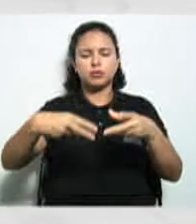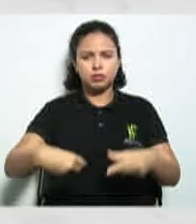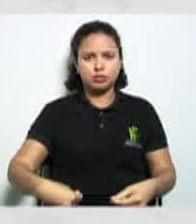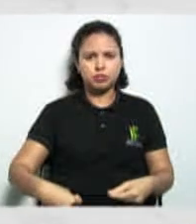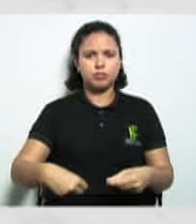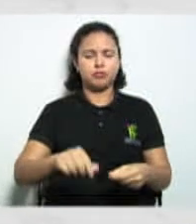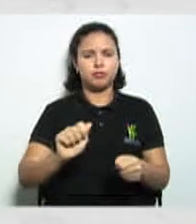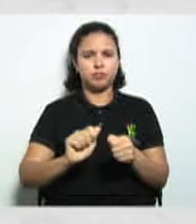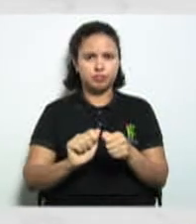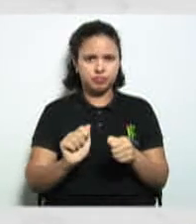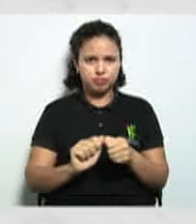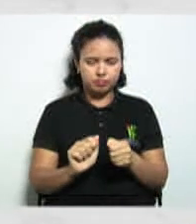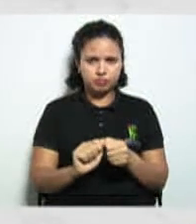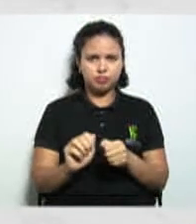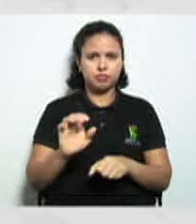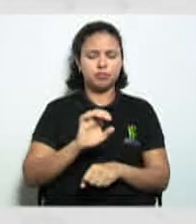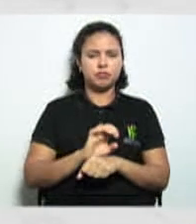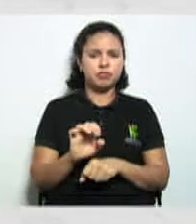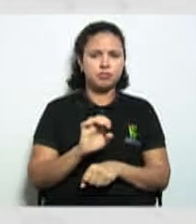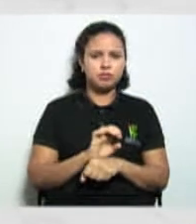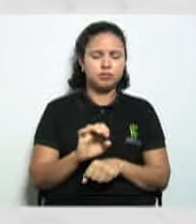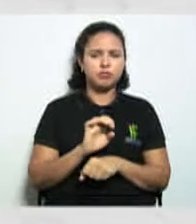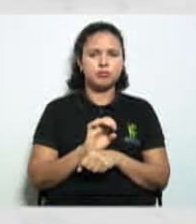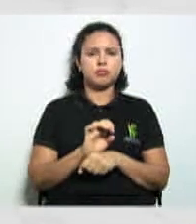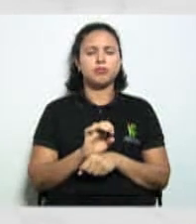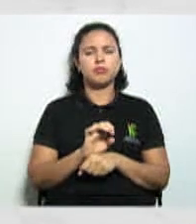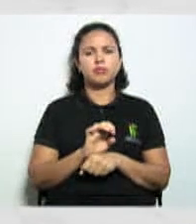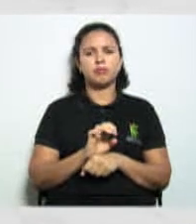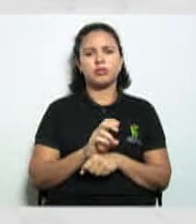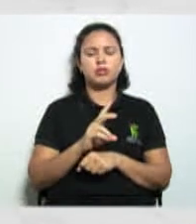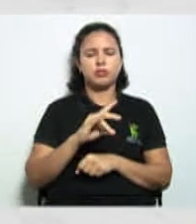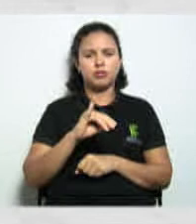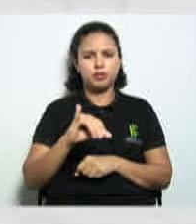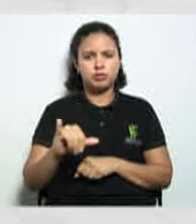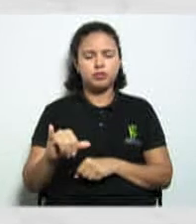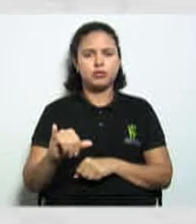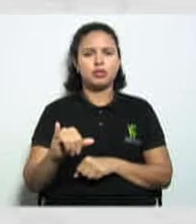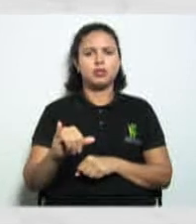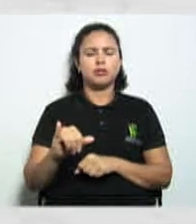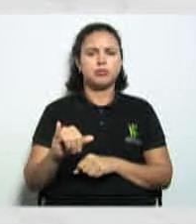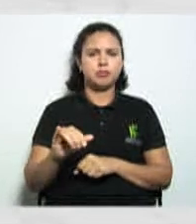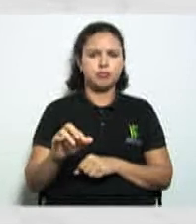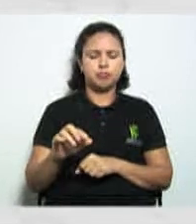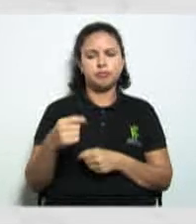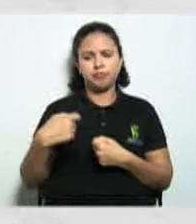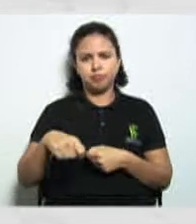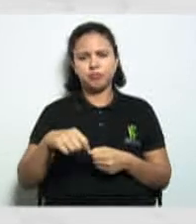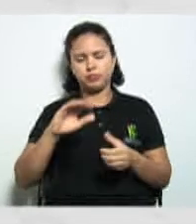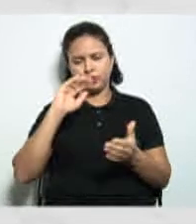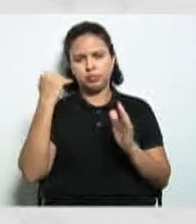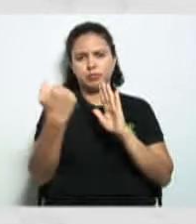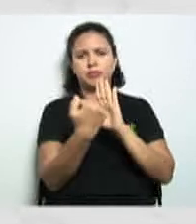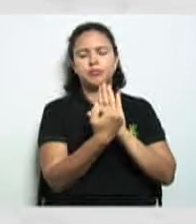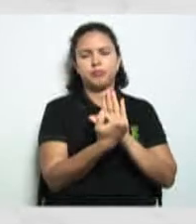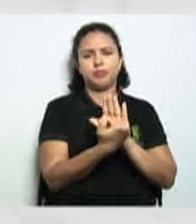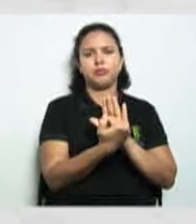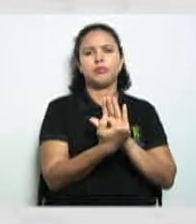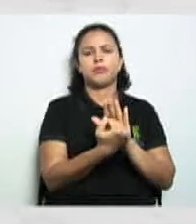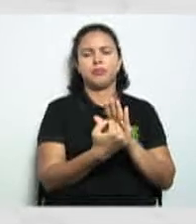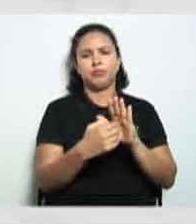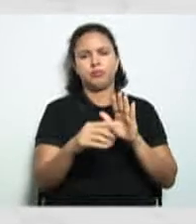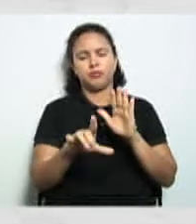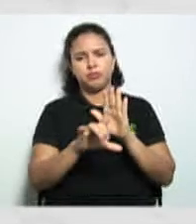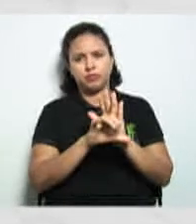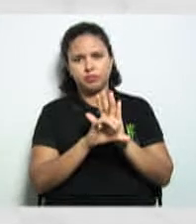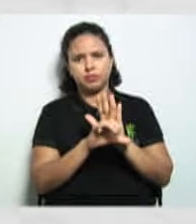do estágio, o estágio ele vai, desde que observados os requisitos legais, não sendo devidos em